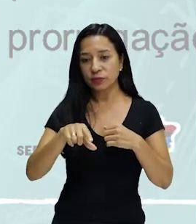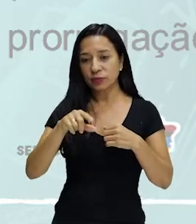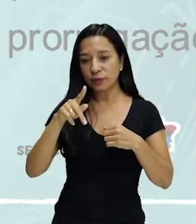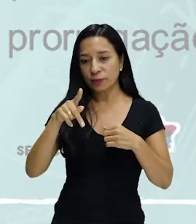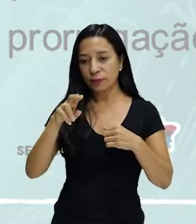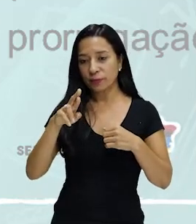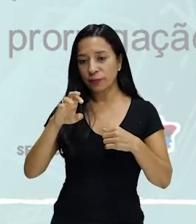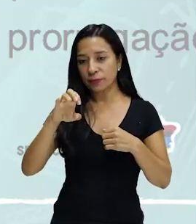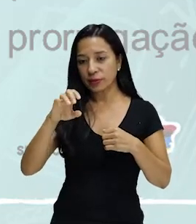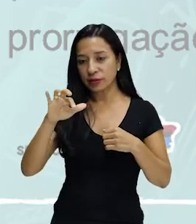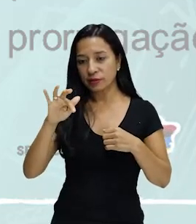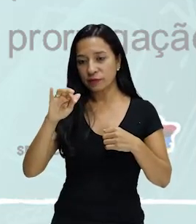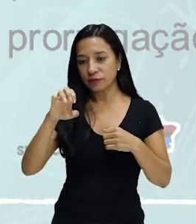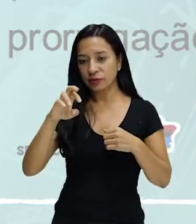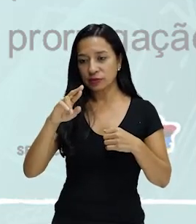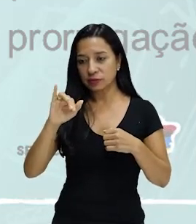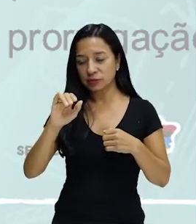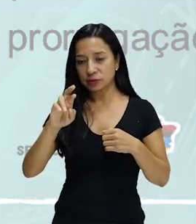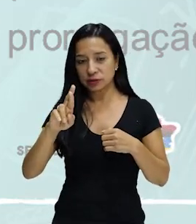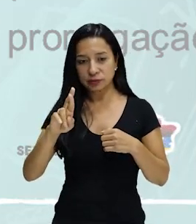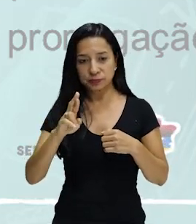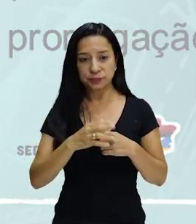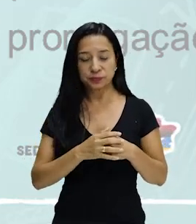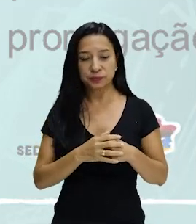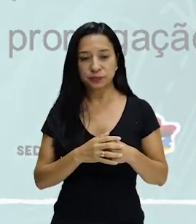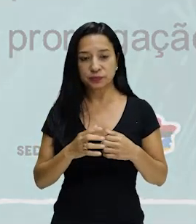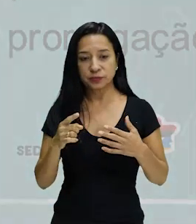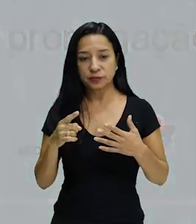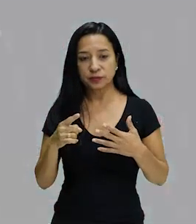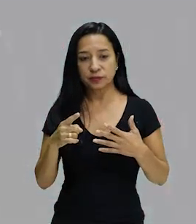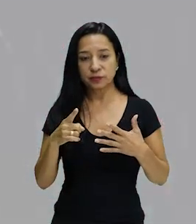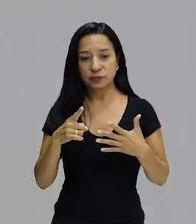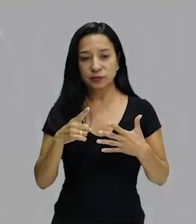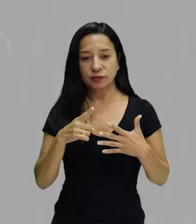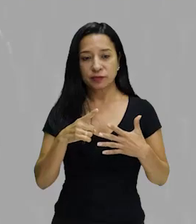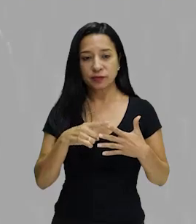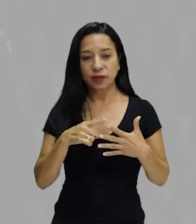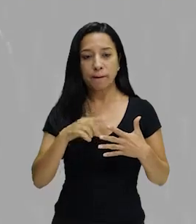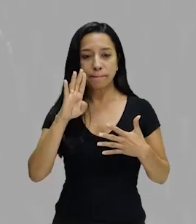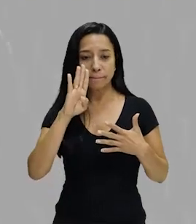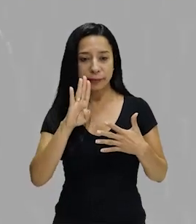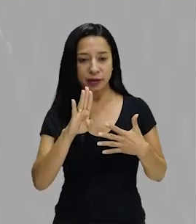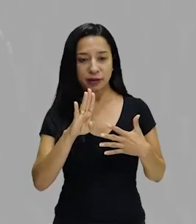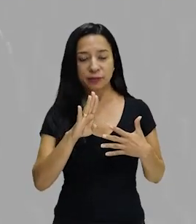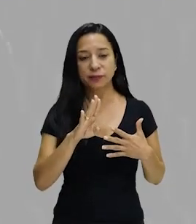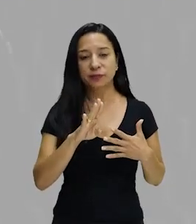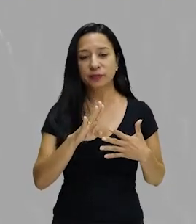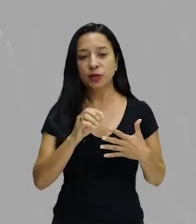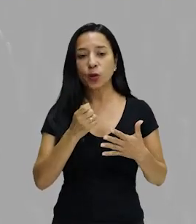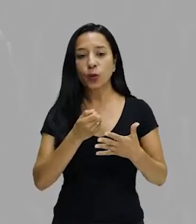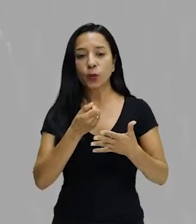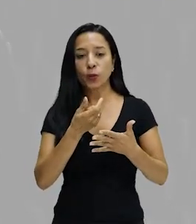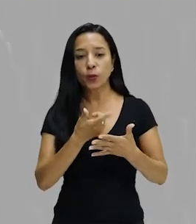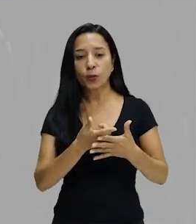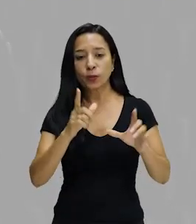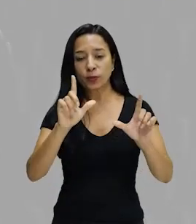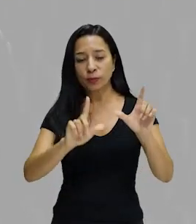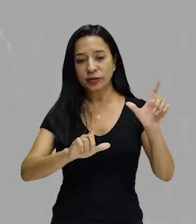Assista uma TV de LCD pelo preço de uma de projeção e leve junto um home